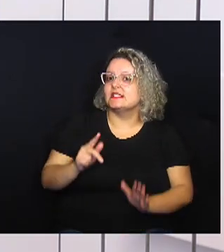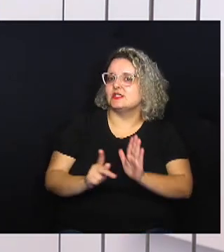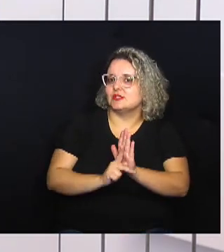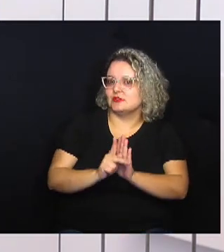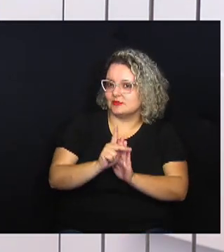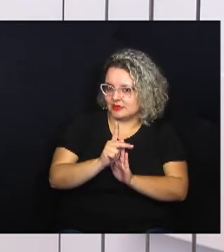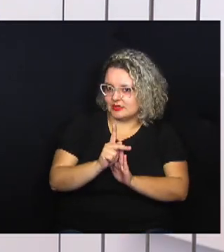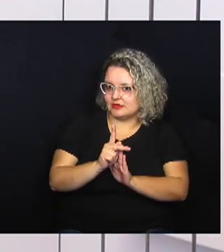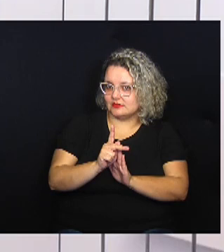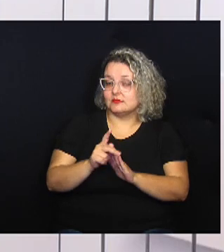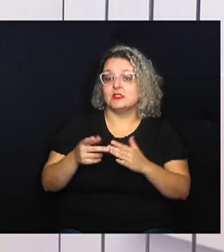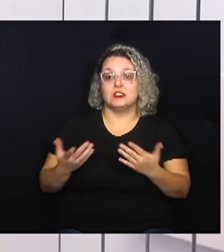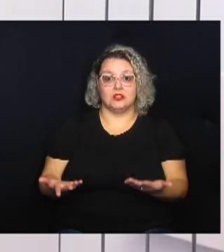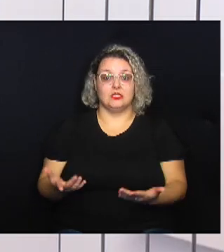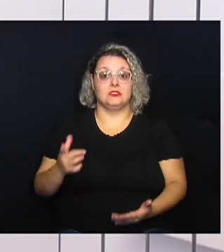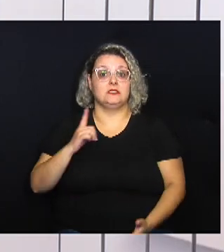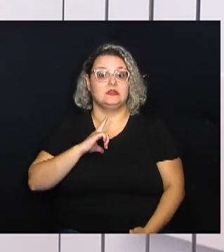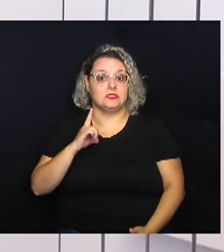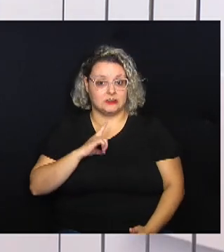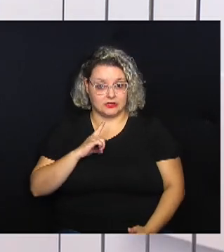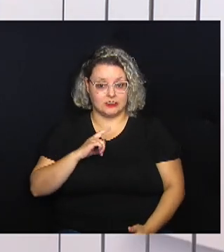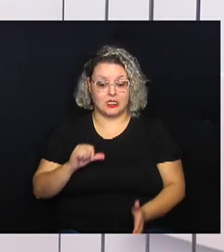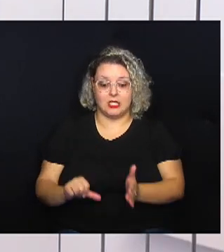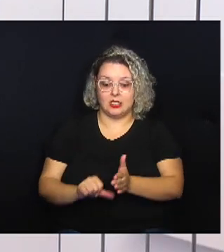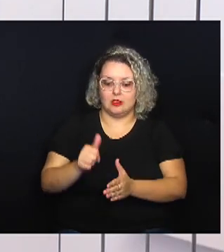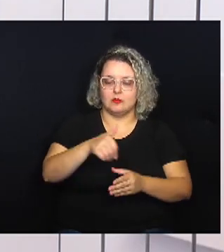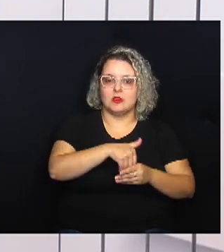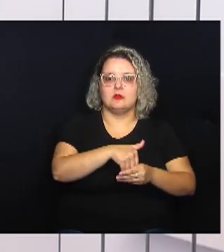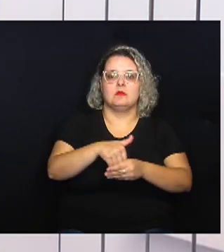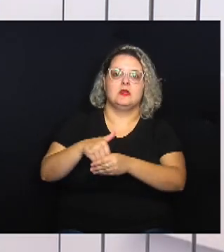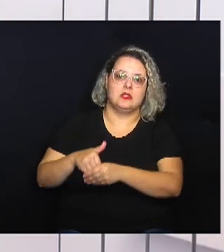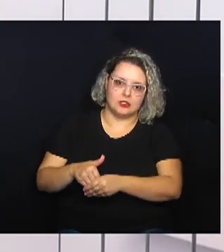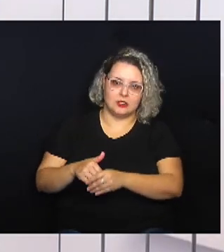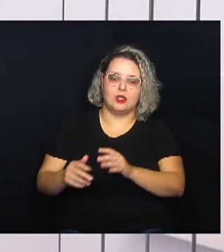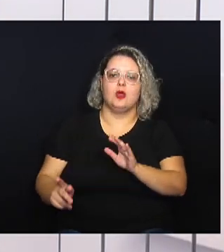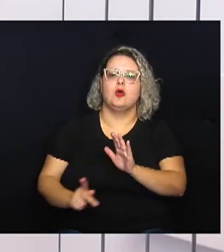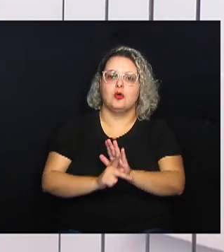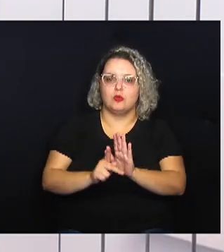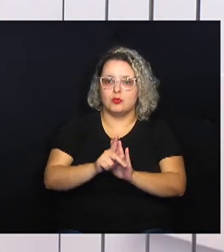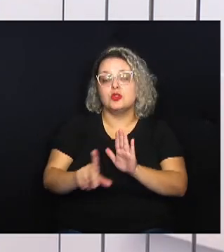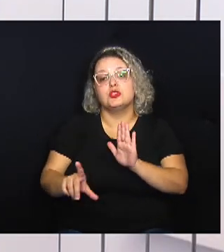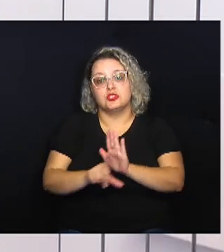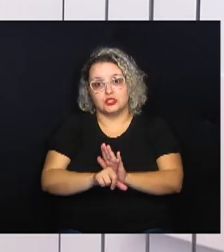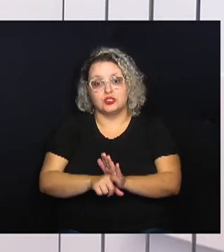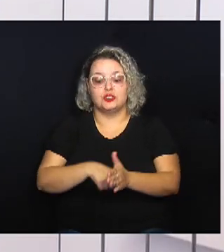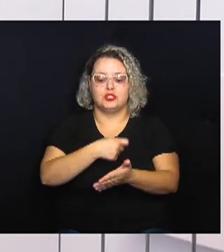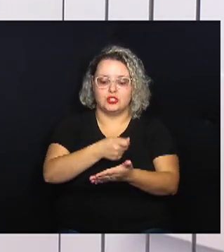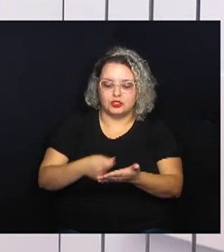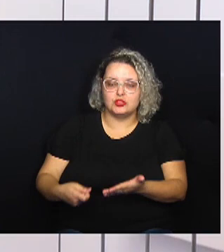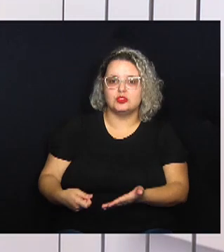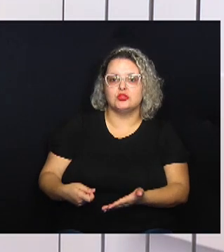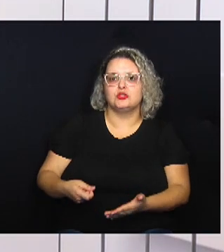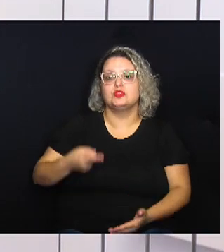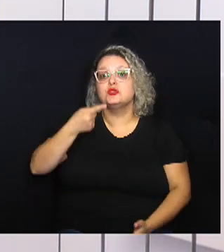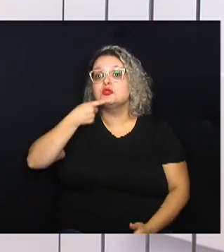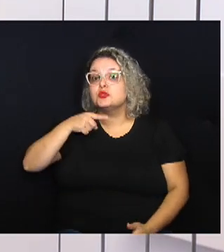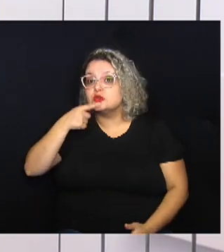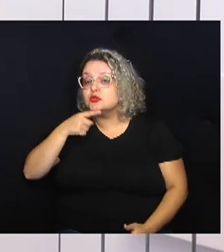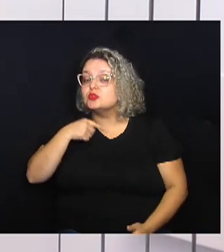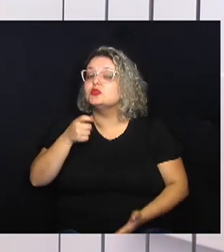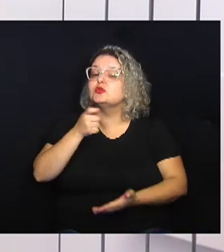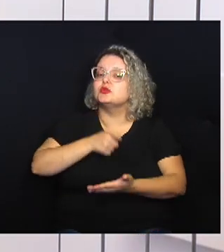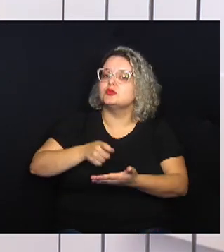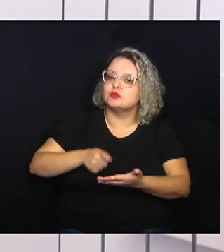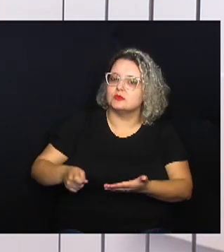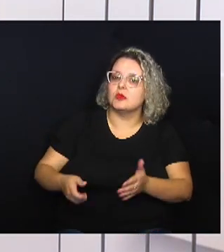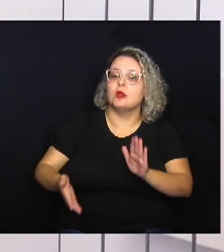entre eles está em primeira votação um projeto de lei de autoria do vereador Eduardo magoga propondo